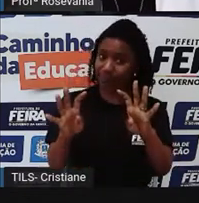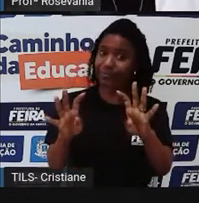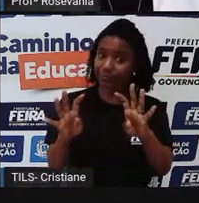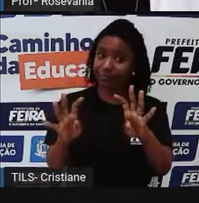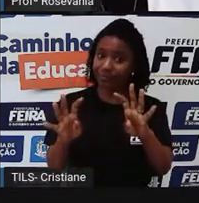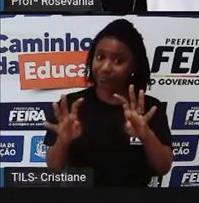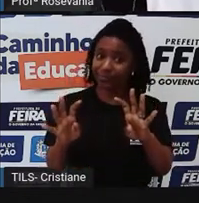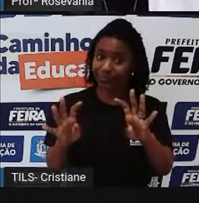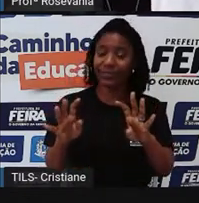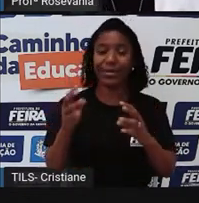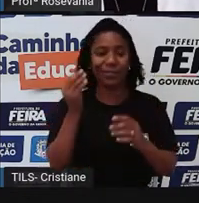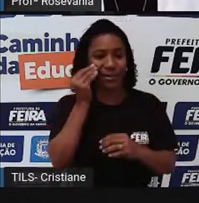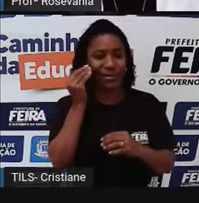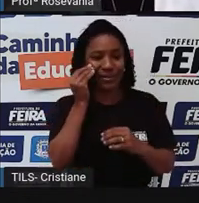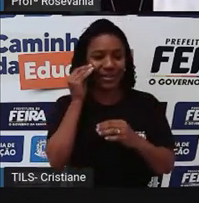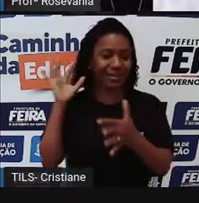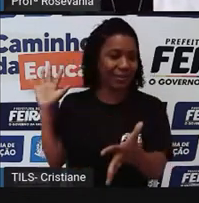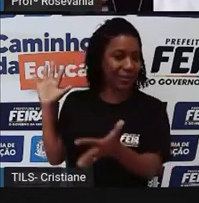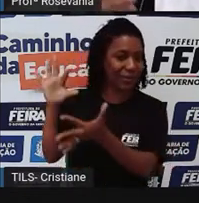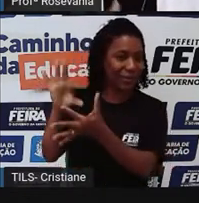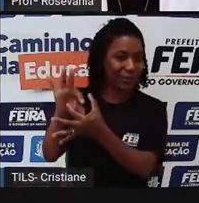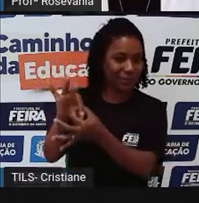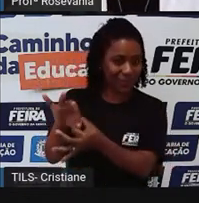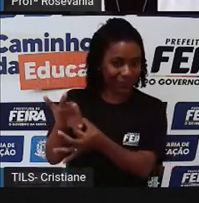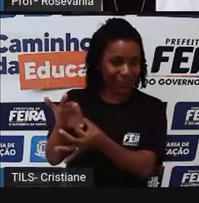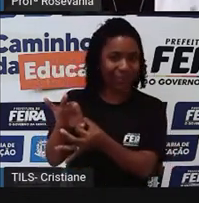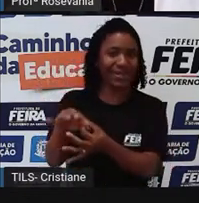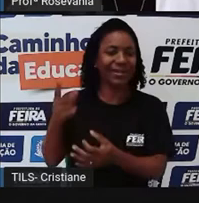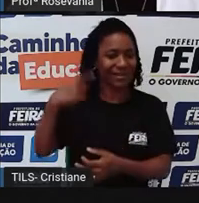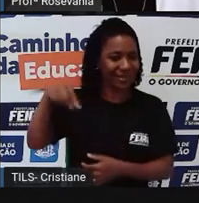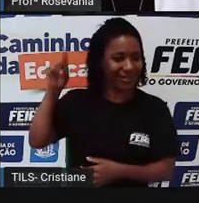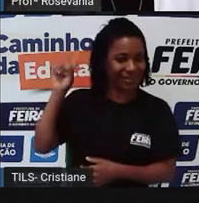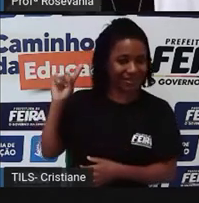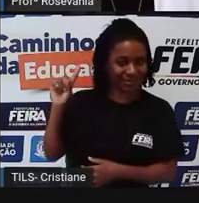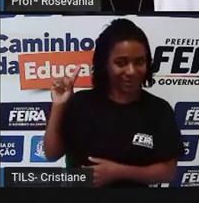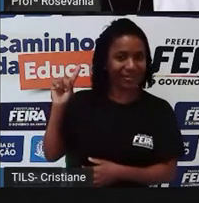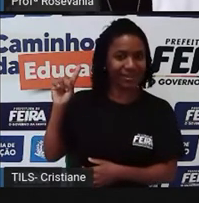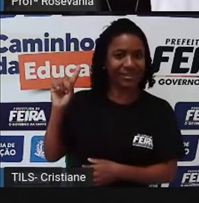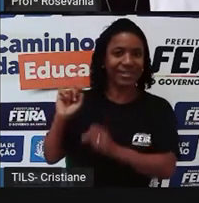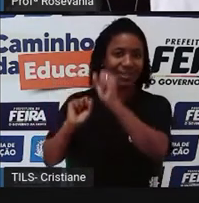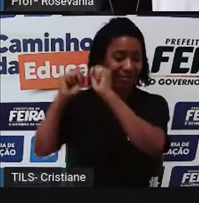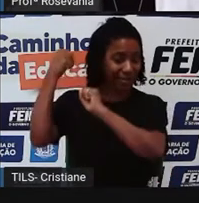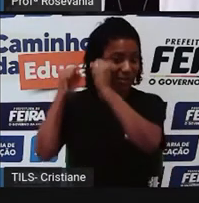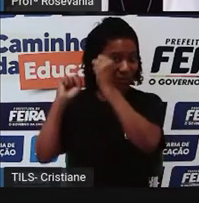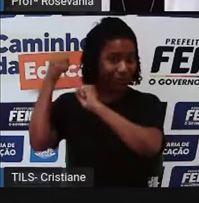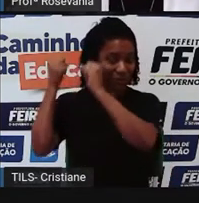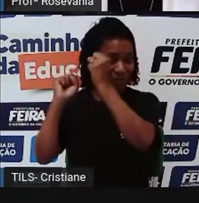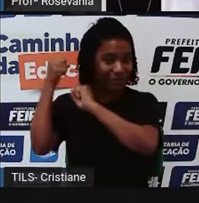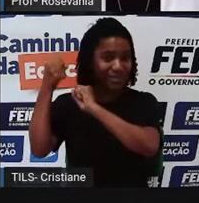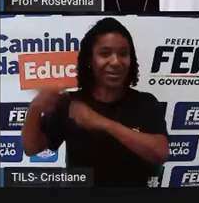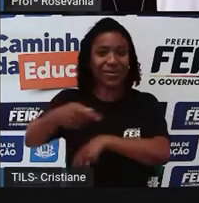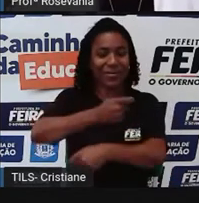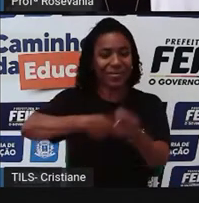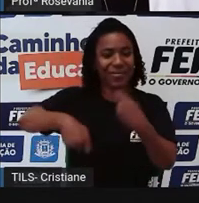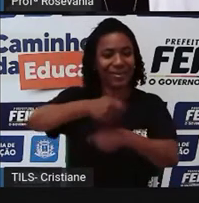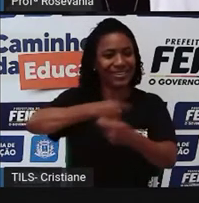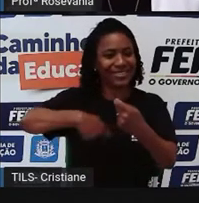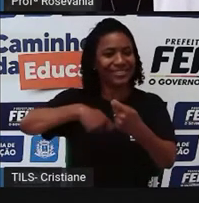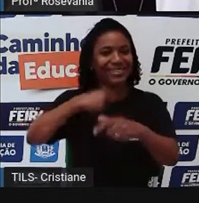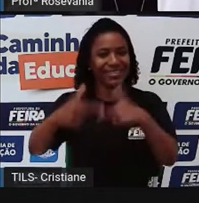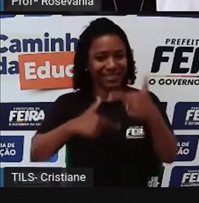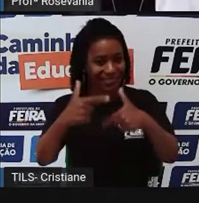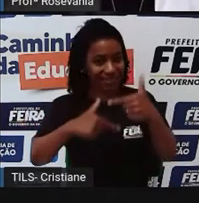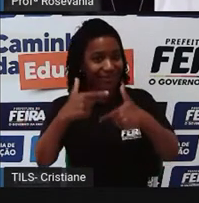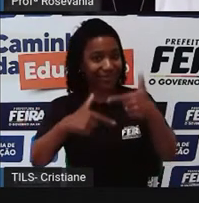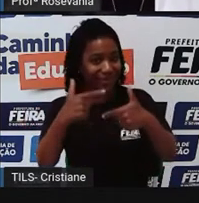uma continuidade da aula anterior. Nós falamos, né, sobre indústria, comércio e serviços.